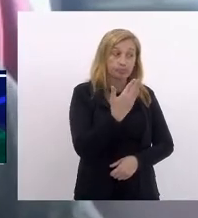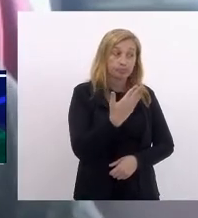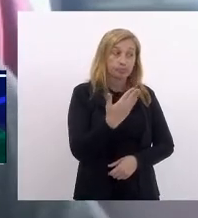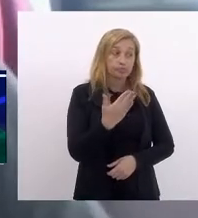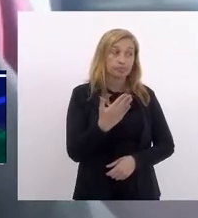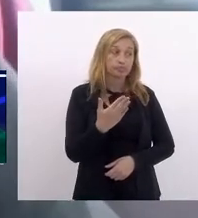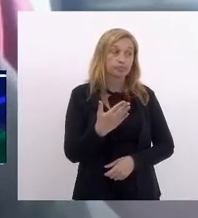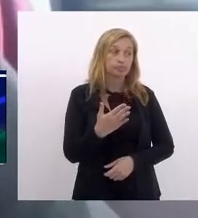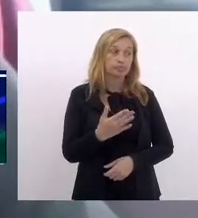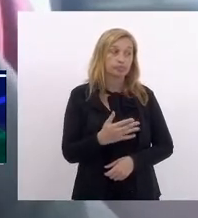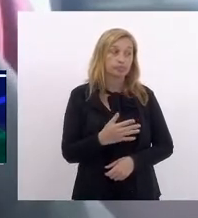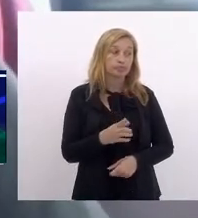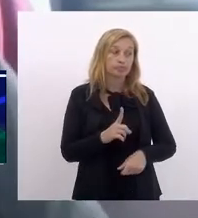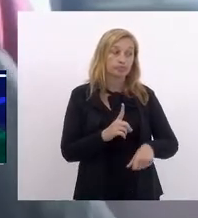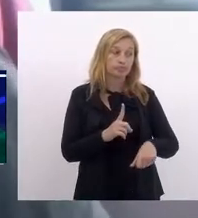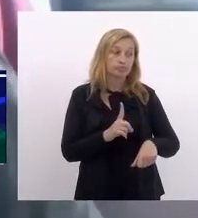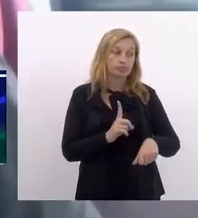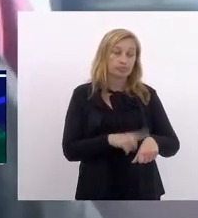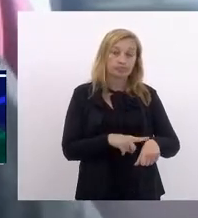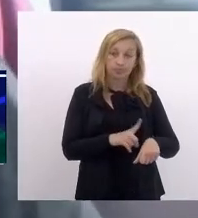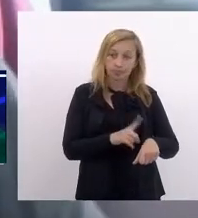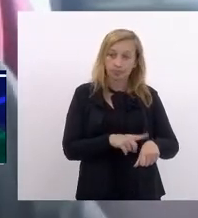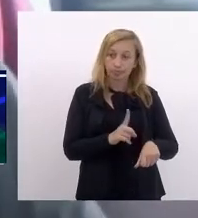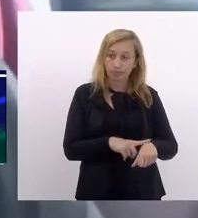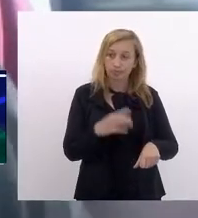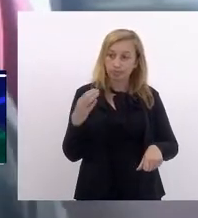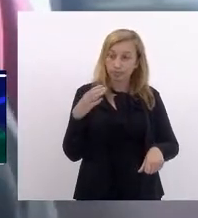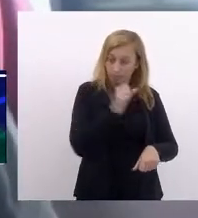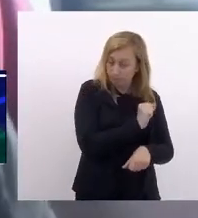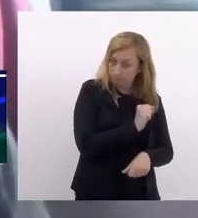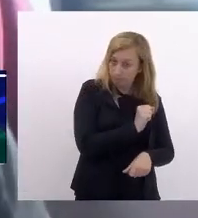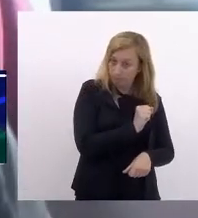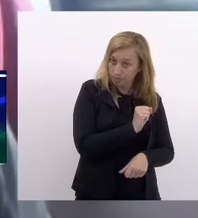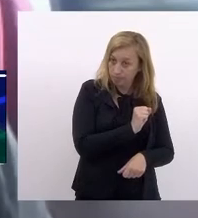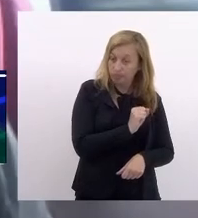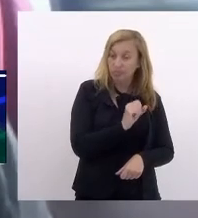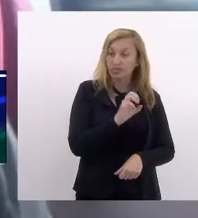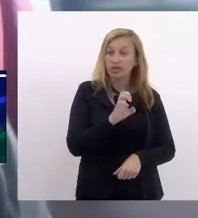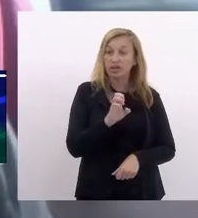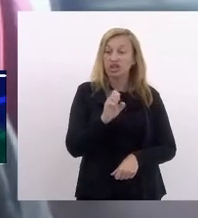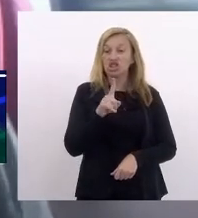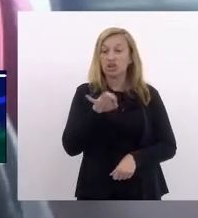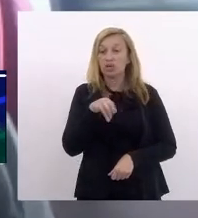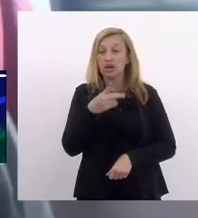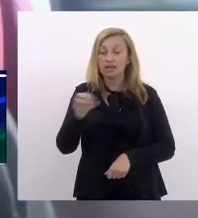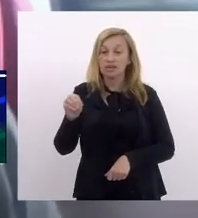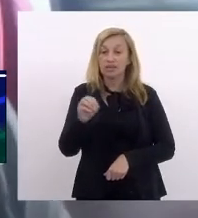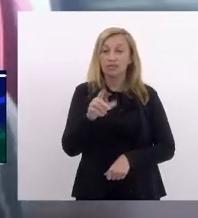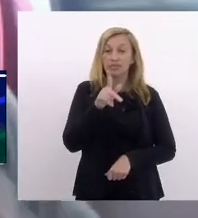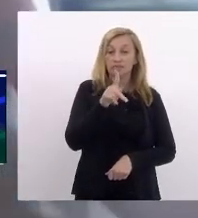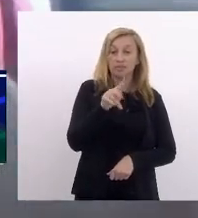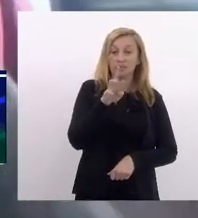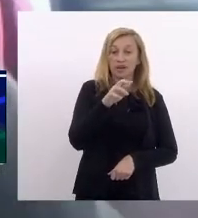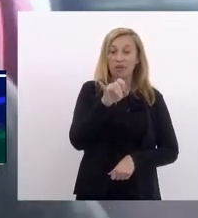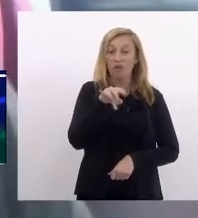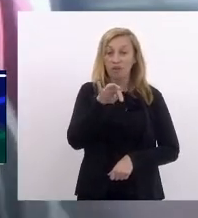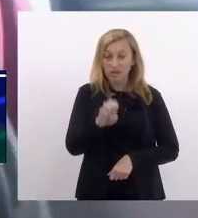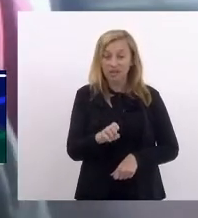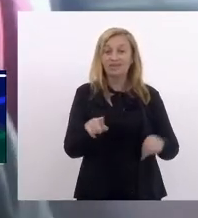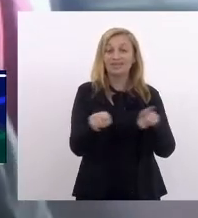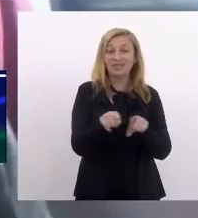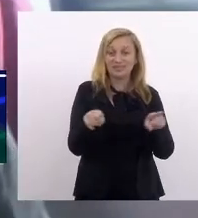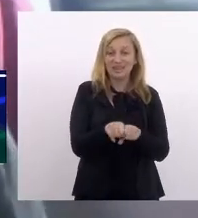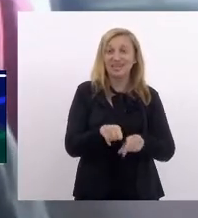prorrogação tão antecipado, que eu chamei de ejaculação precoce siderúrgica, e também tem